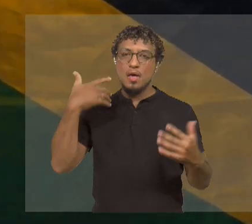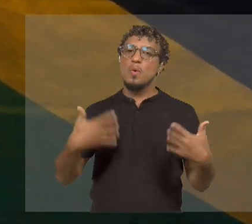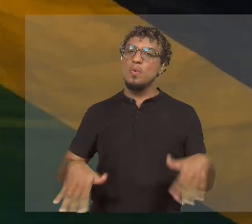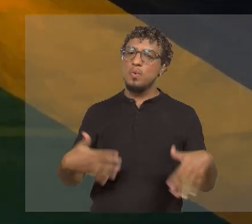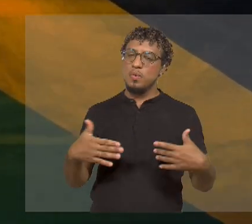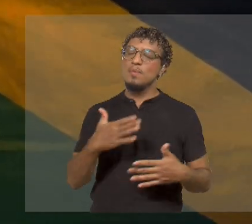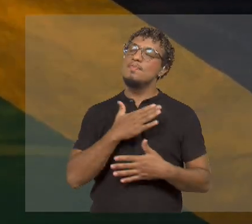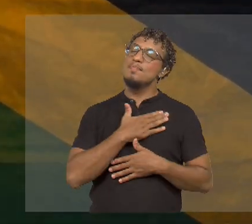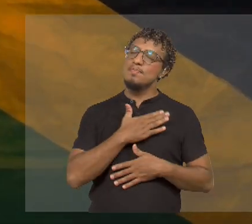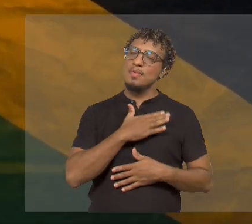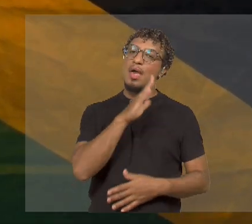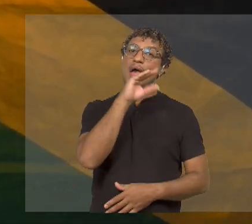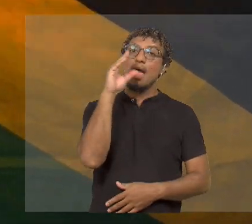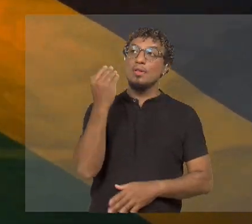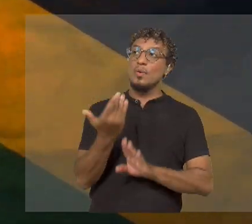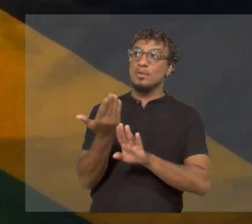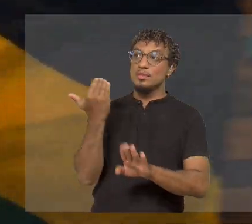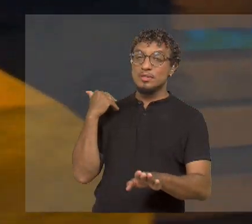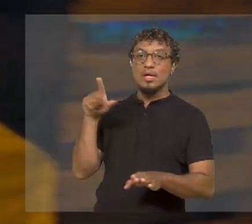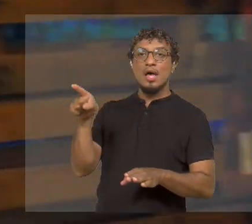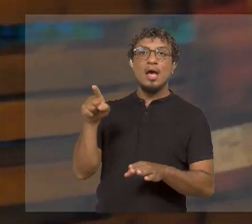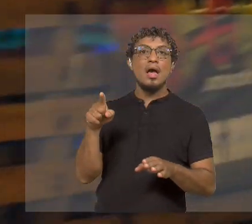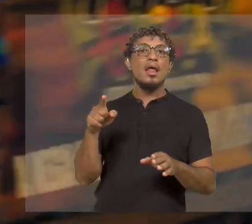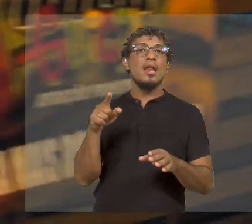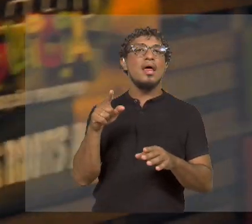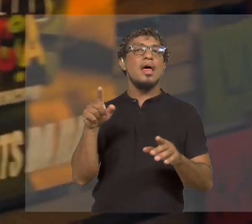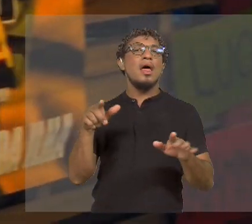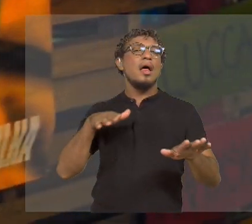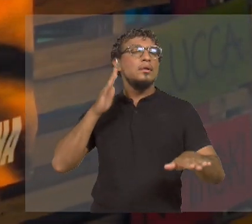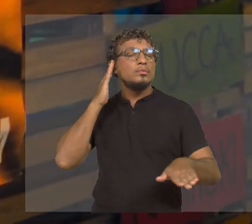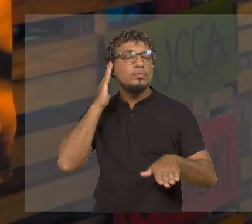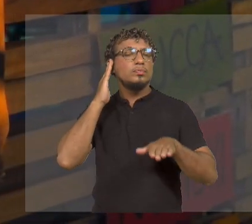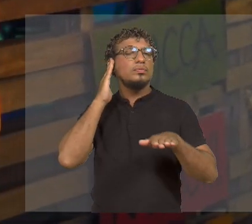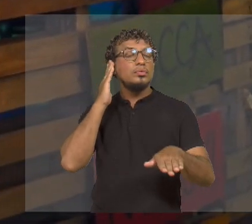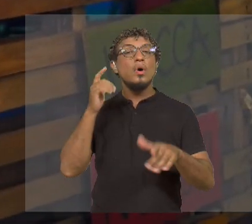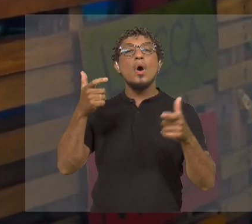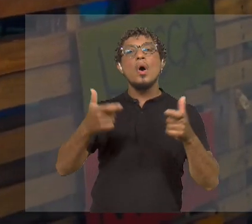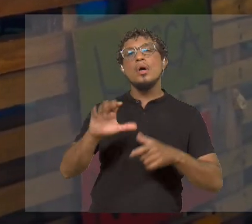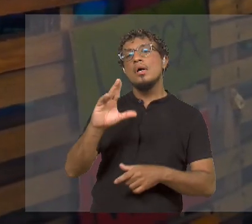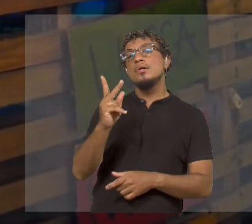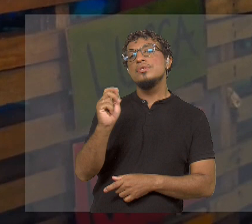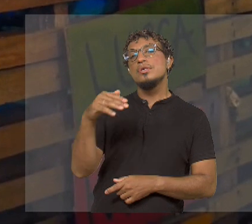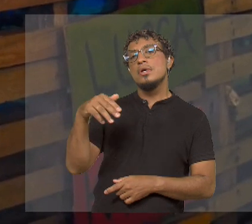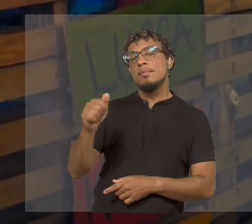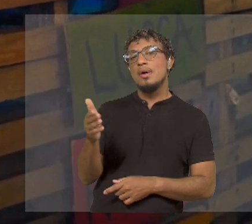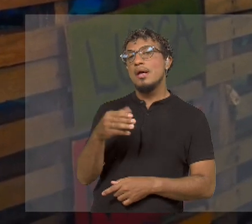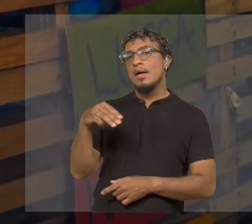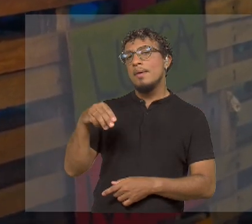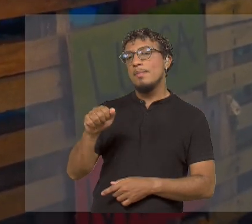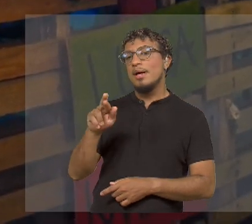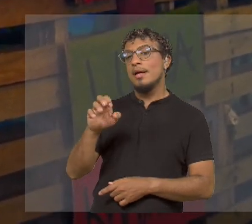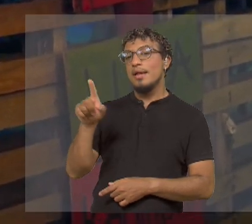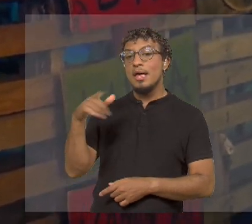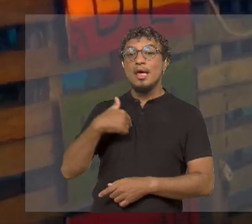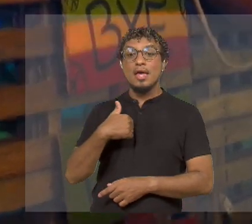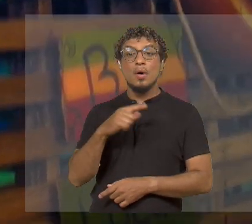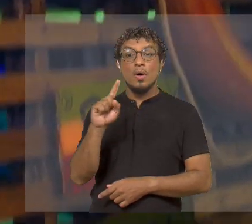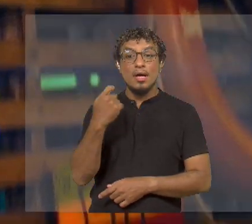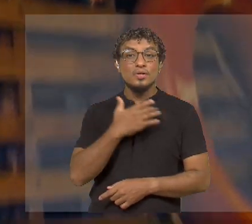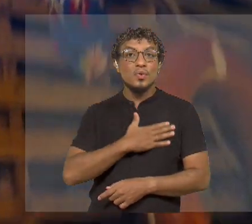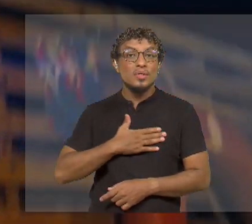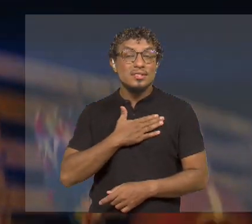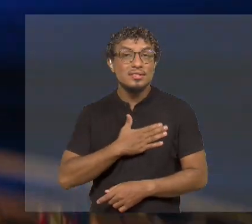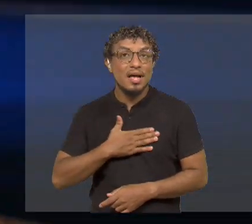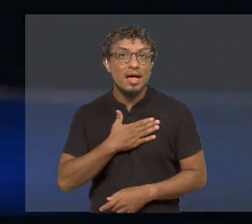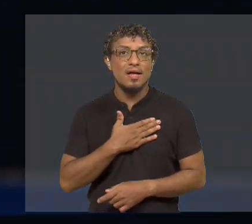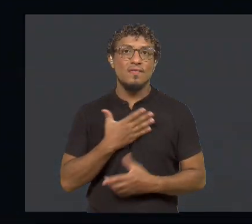faz parte da minha adolescência. Ela tocava muito no Chama Maré e a gente ia lá. Eu gostava muito de reggae, foi também uma influência da minha